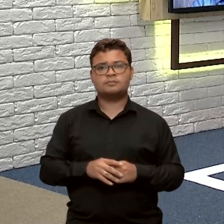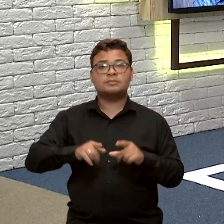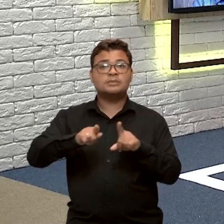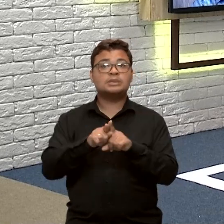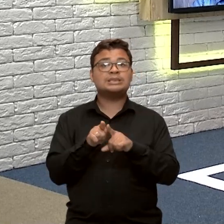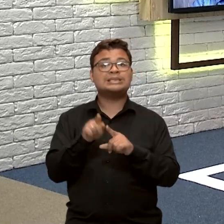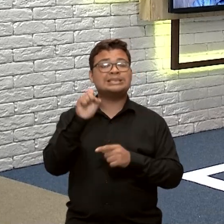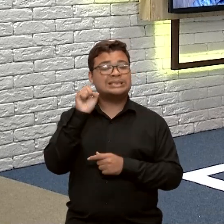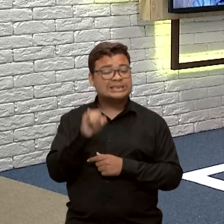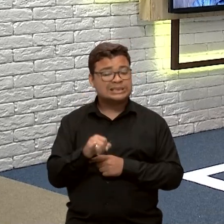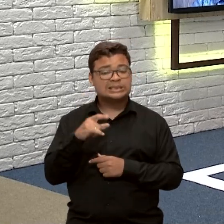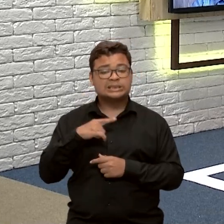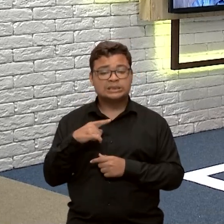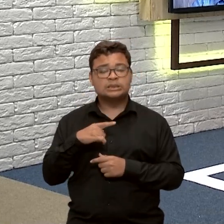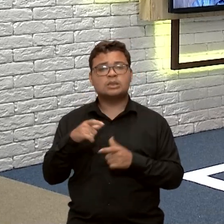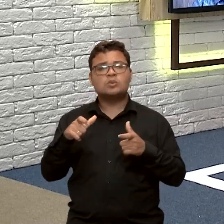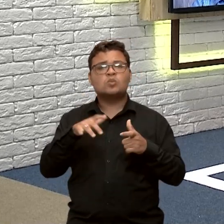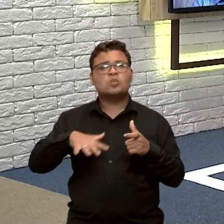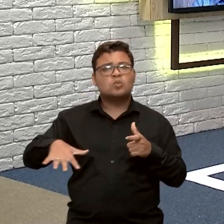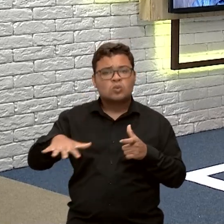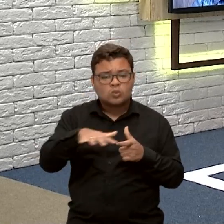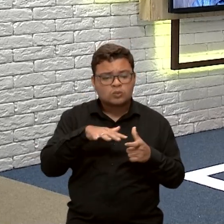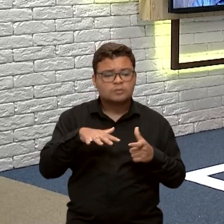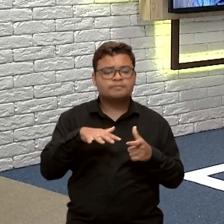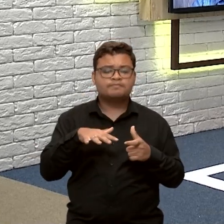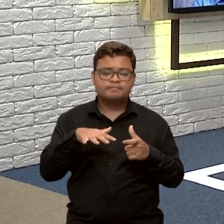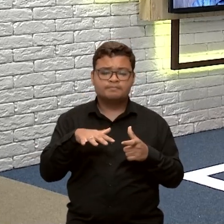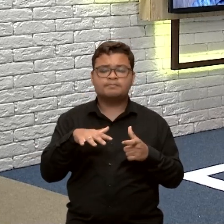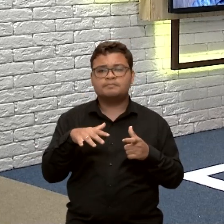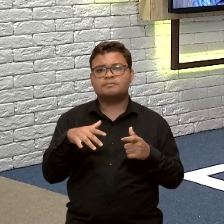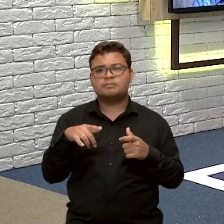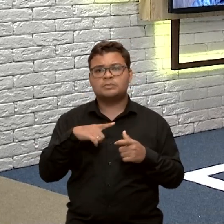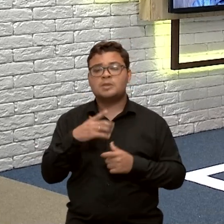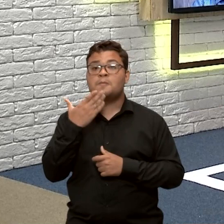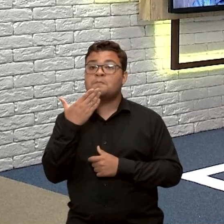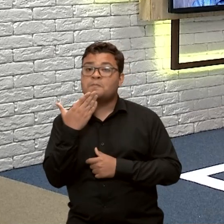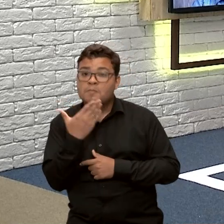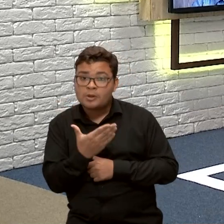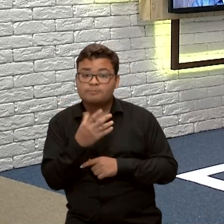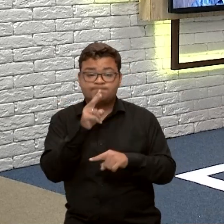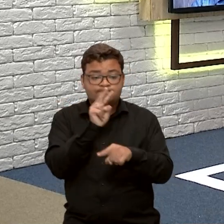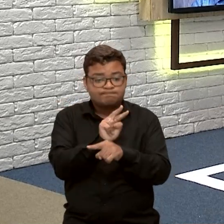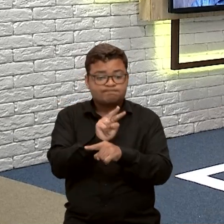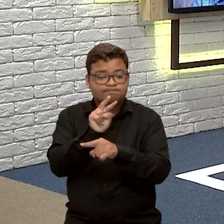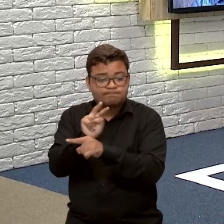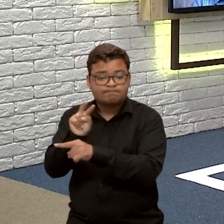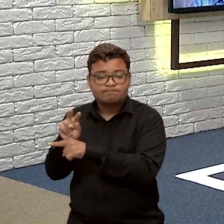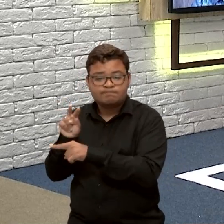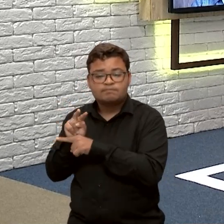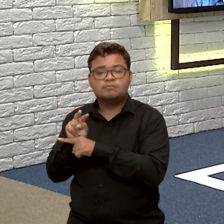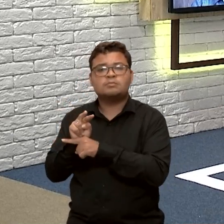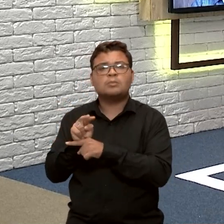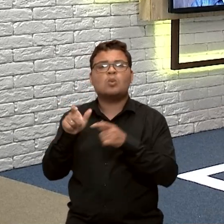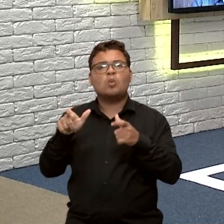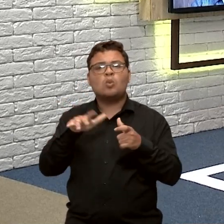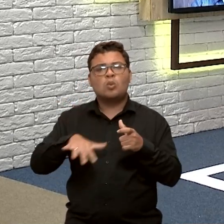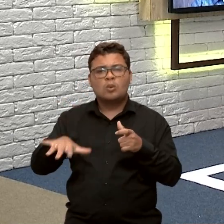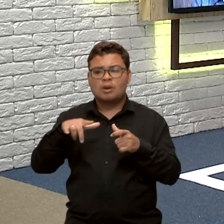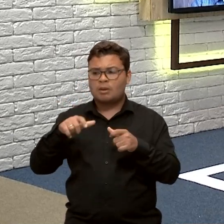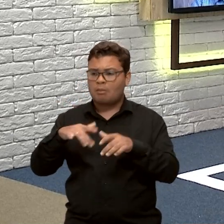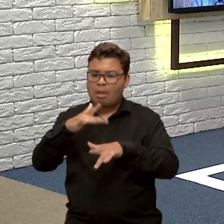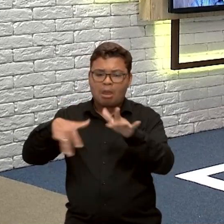também fazer o trabalho individual de observar o quintal, observar o local ali